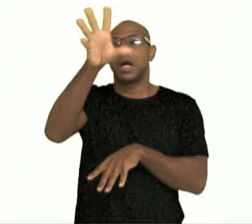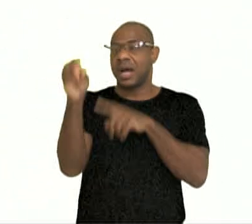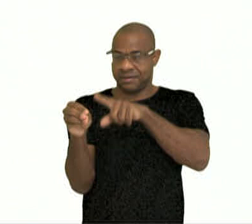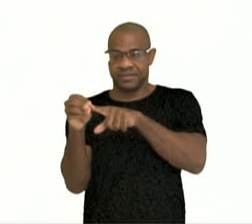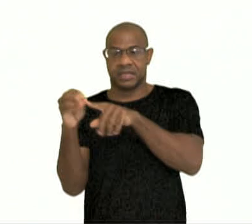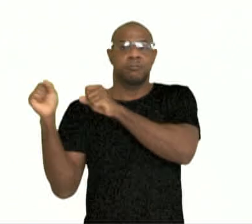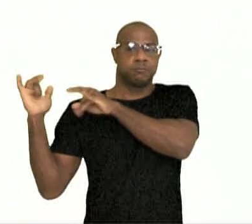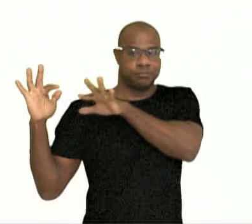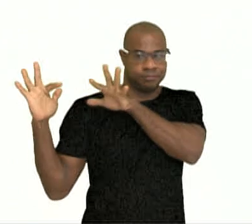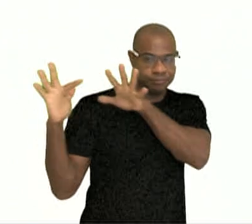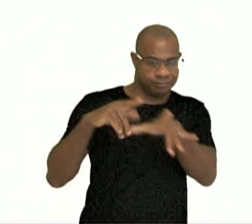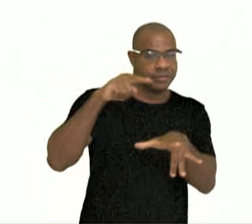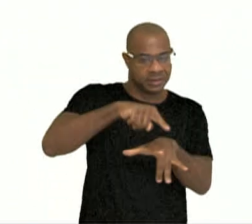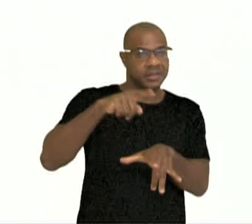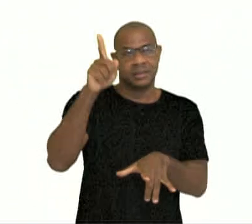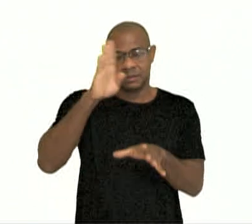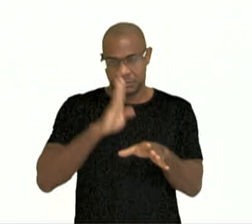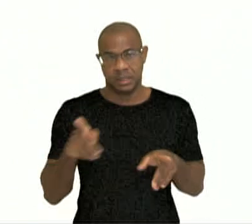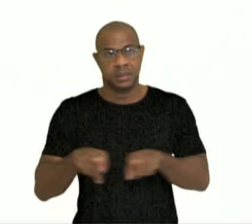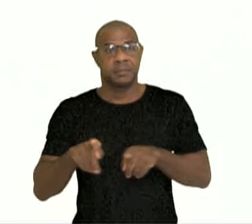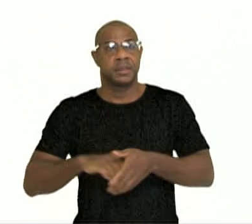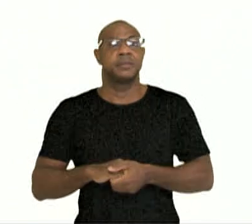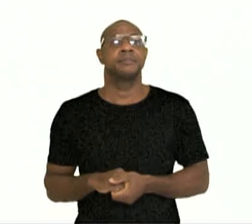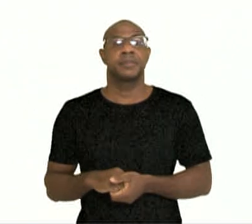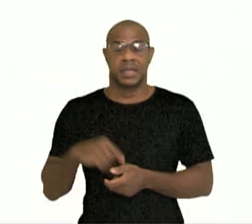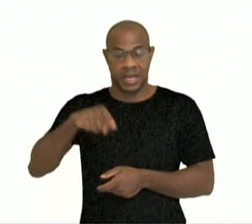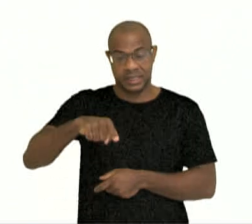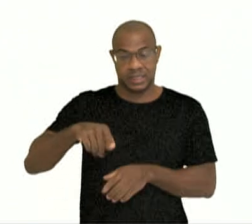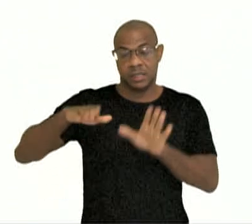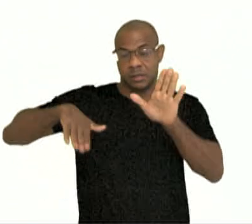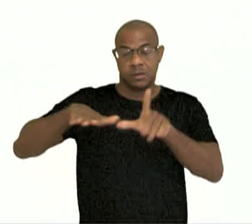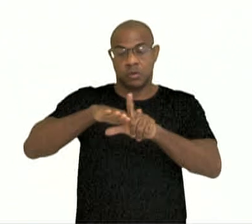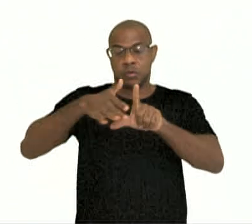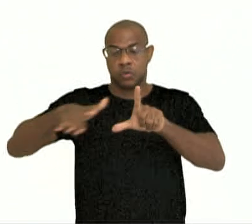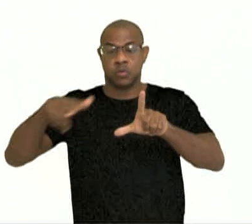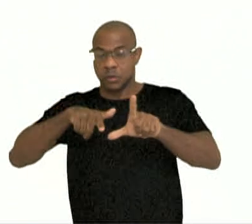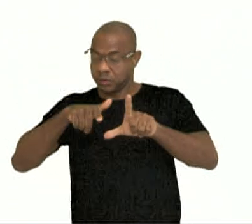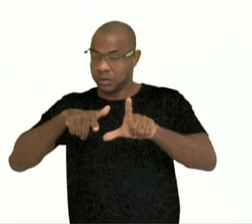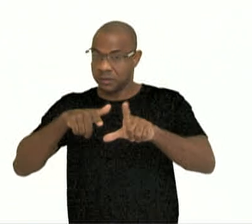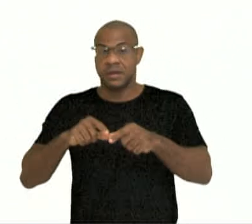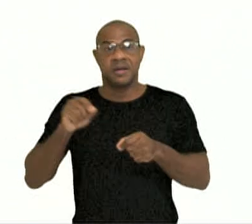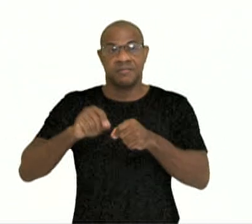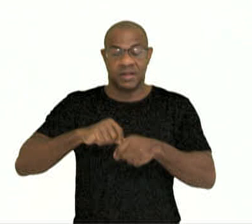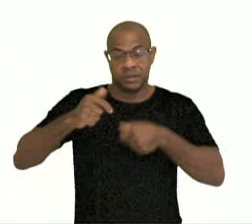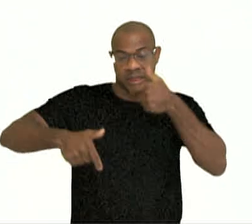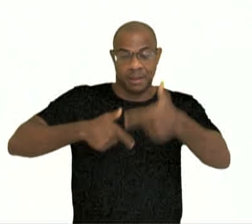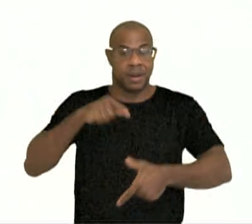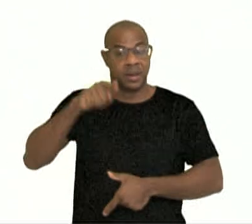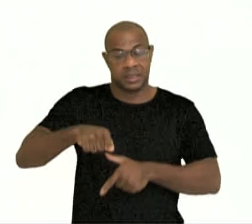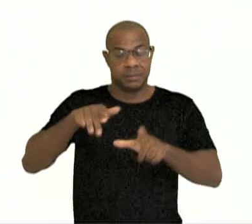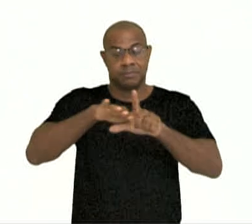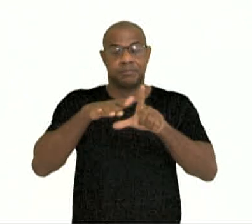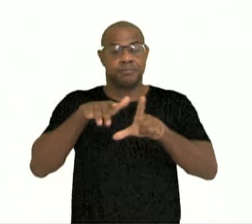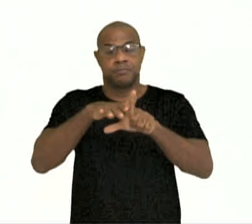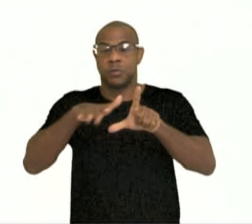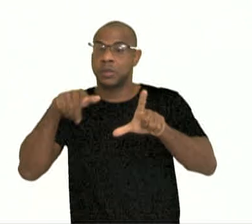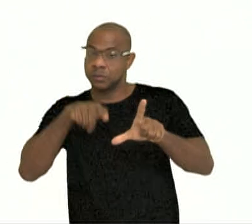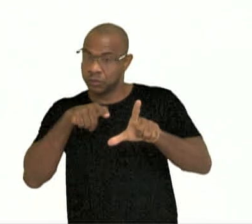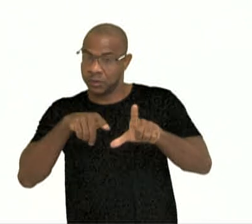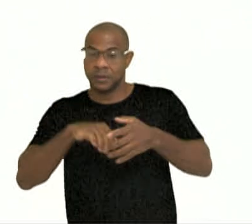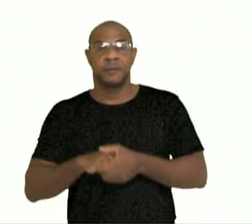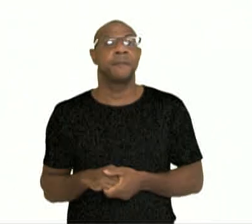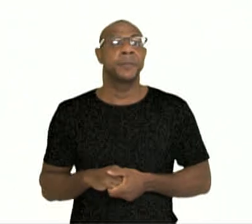para o Brasil, restrita no litoral, desenvolviam suas atividades no litoral. Então, as